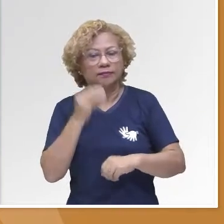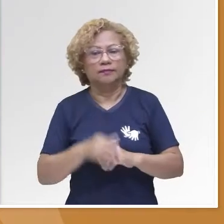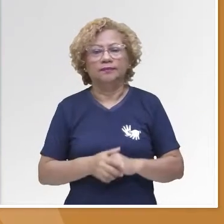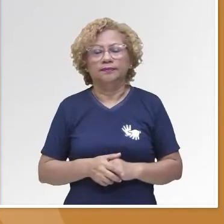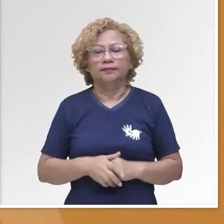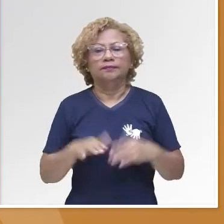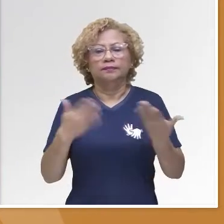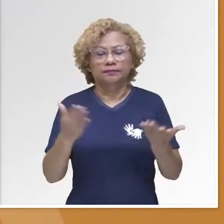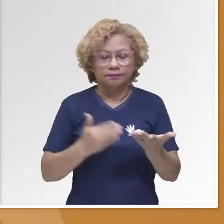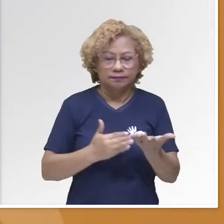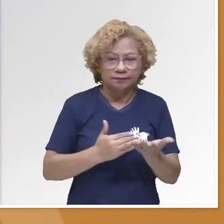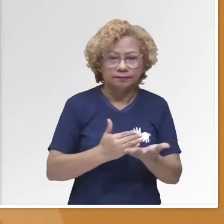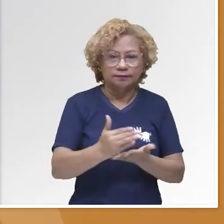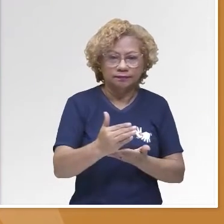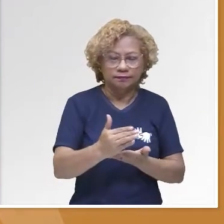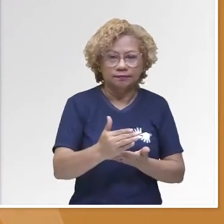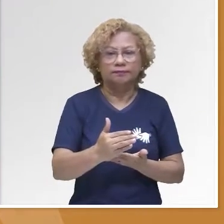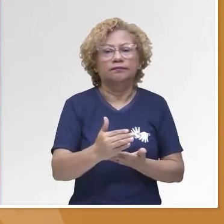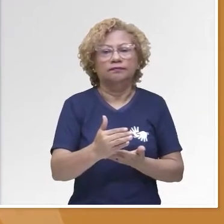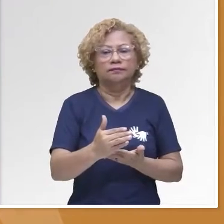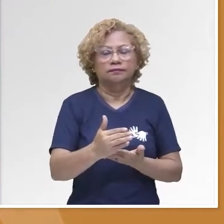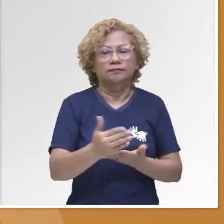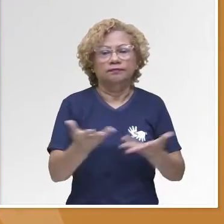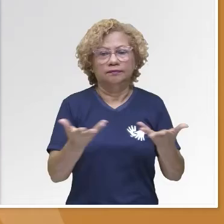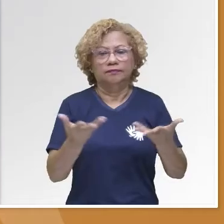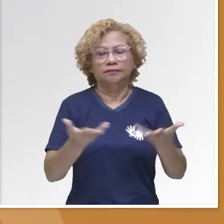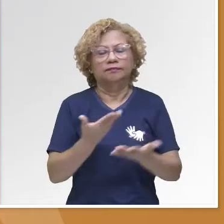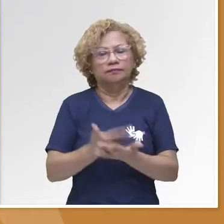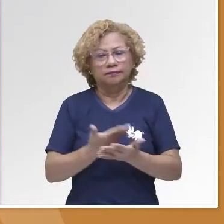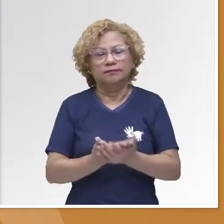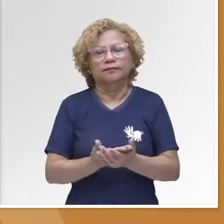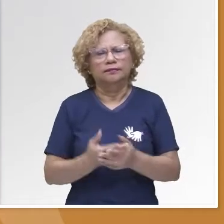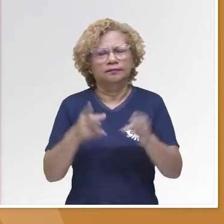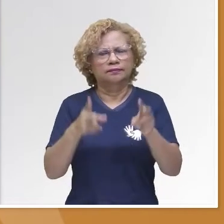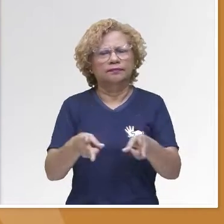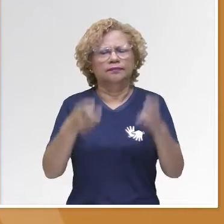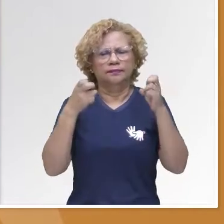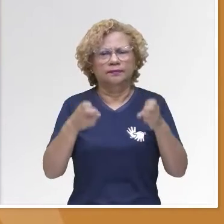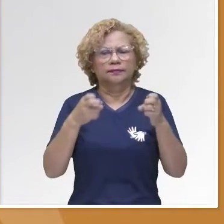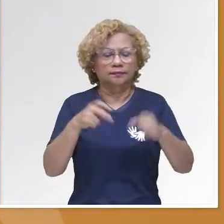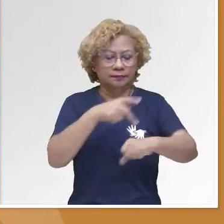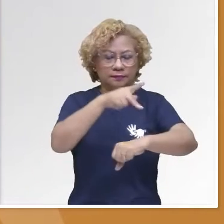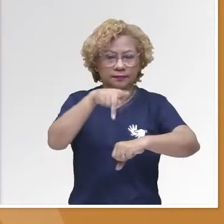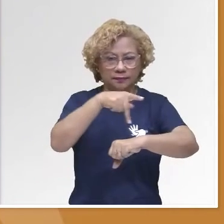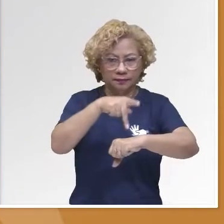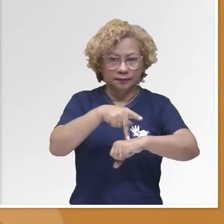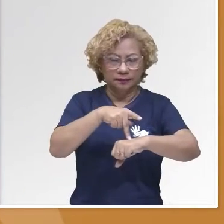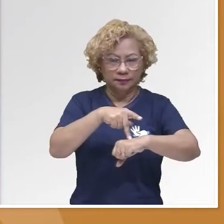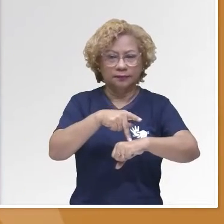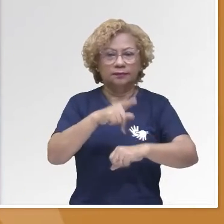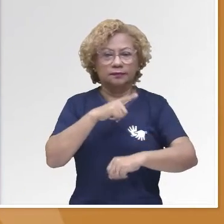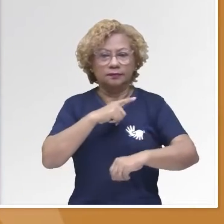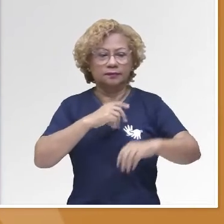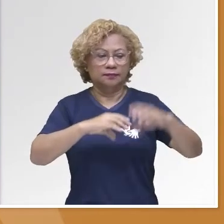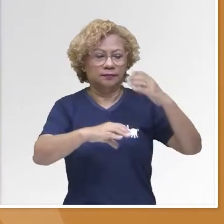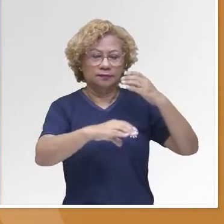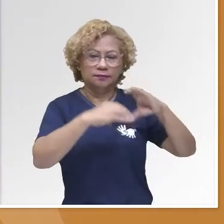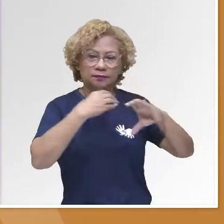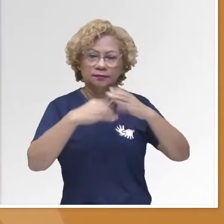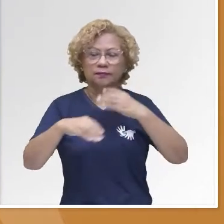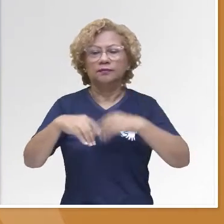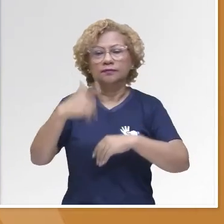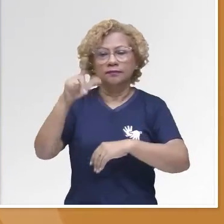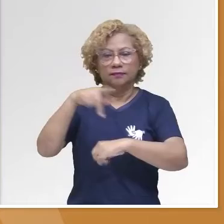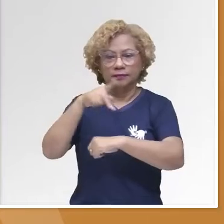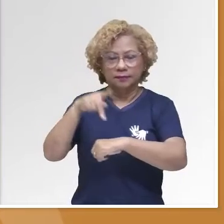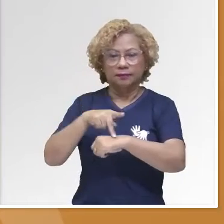desse processo de globalização, que a gente verifica, né, que um país vai se comunicando com o outro, com o